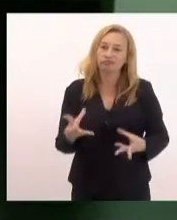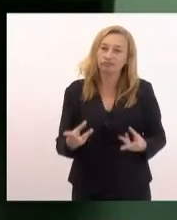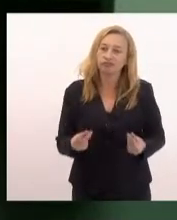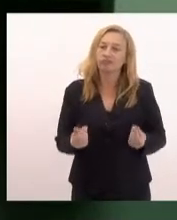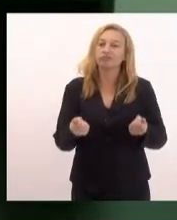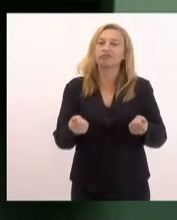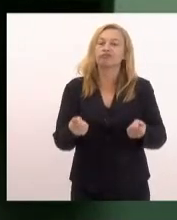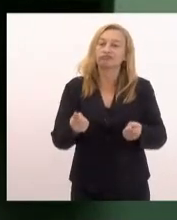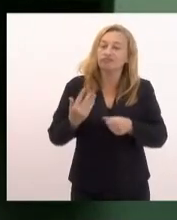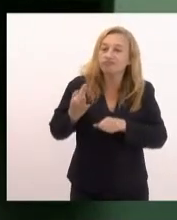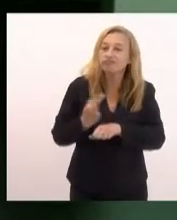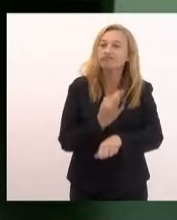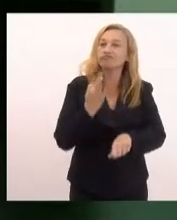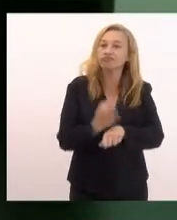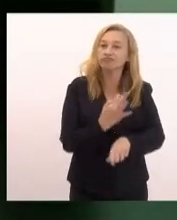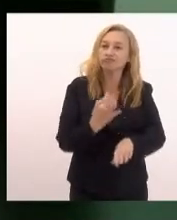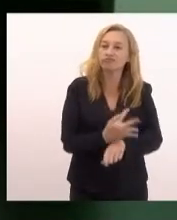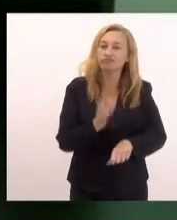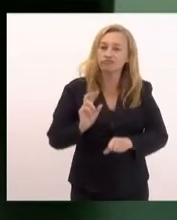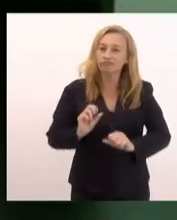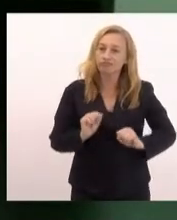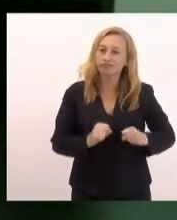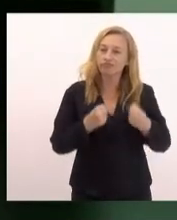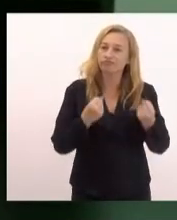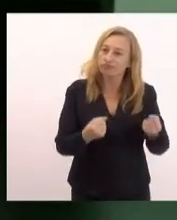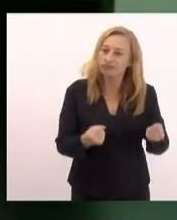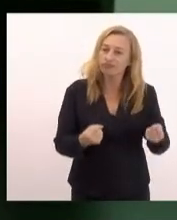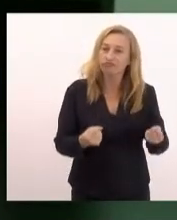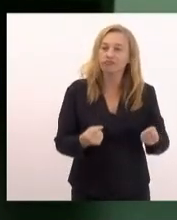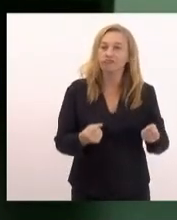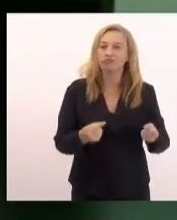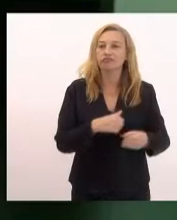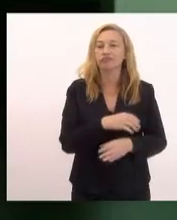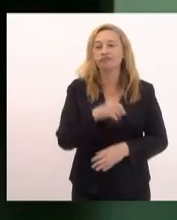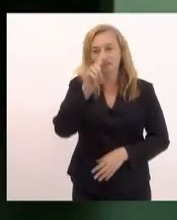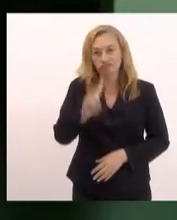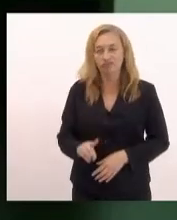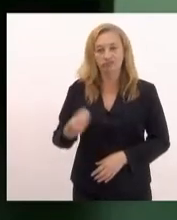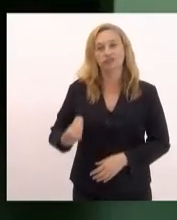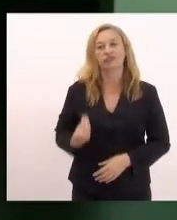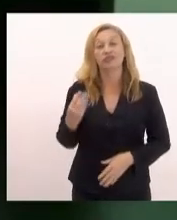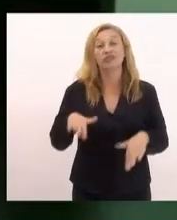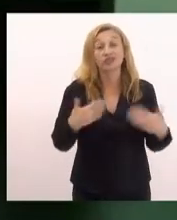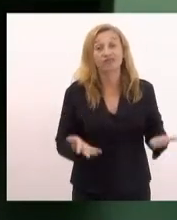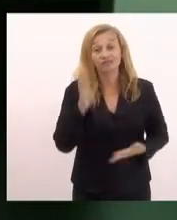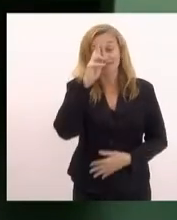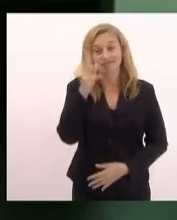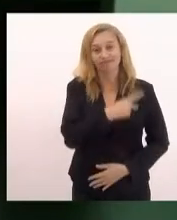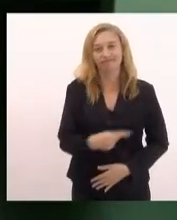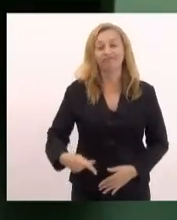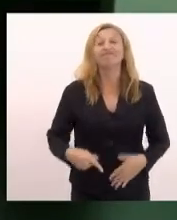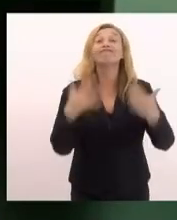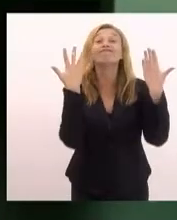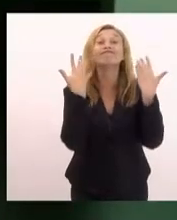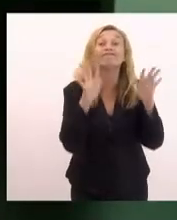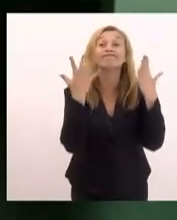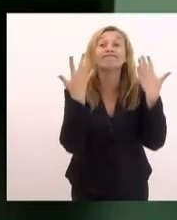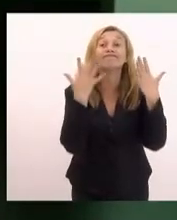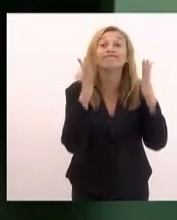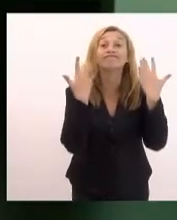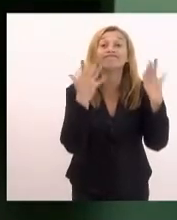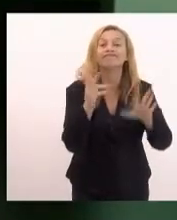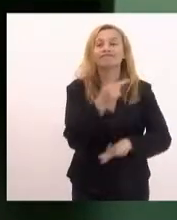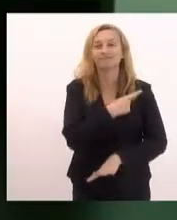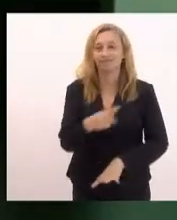a resistência e a defesa intransigente do direito à vida. Então, senhor presidente, parabéns